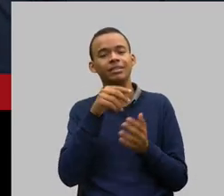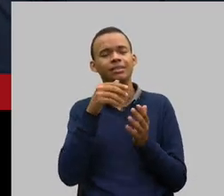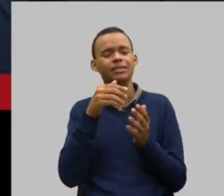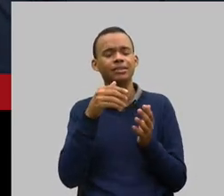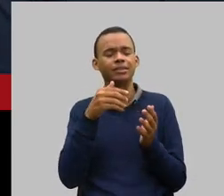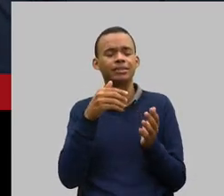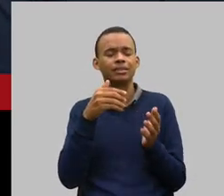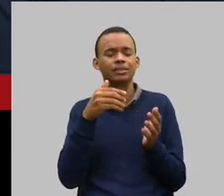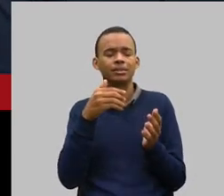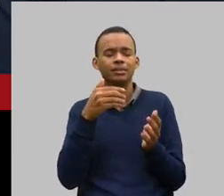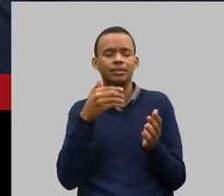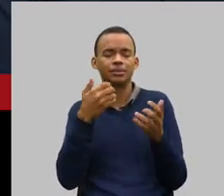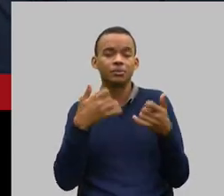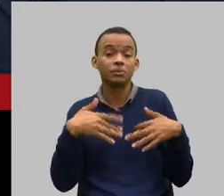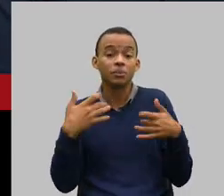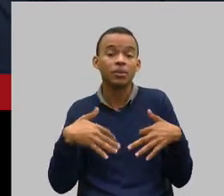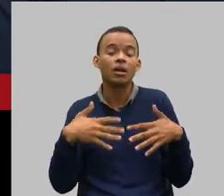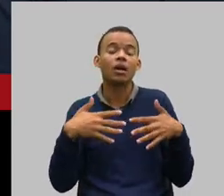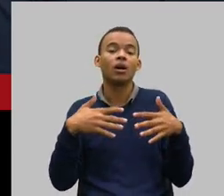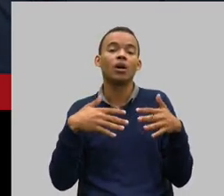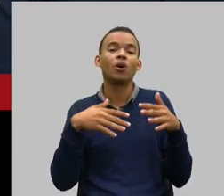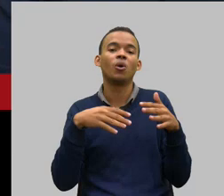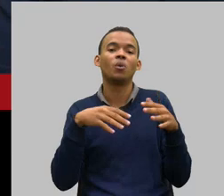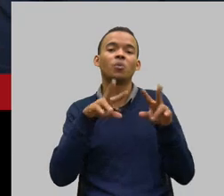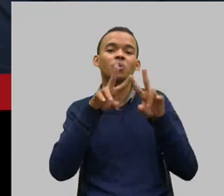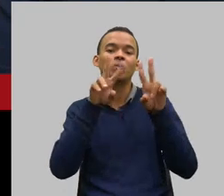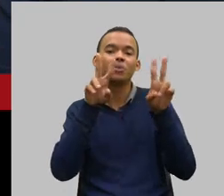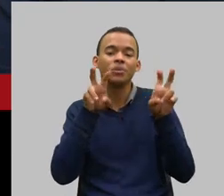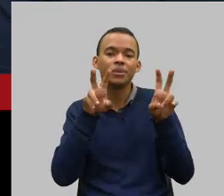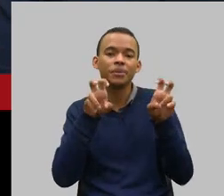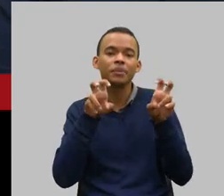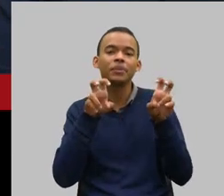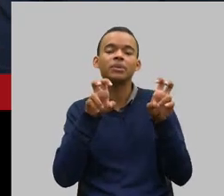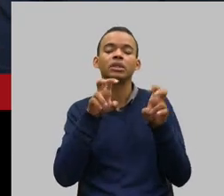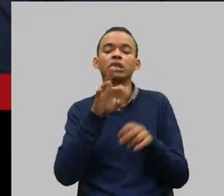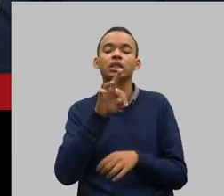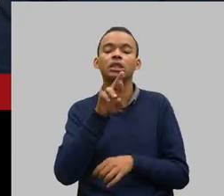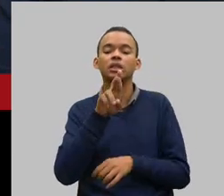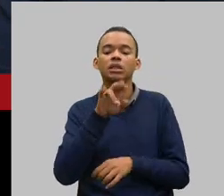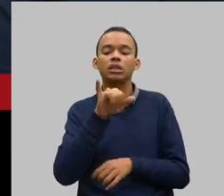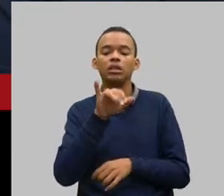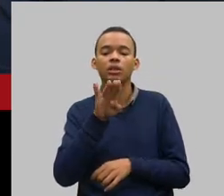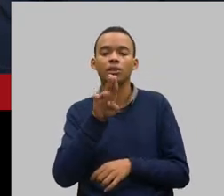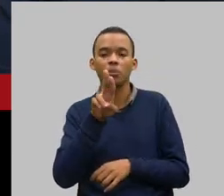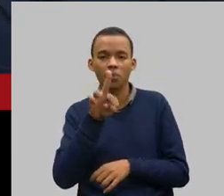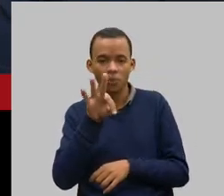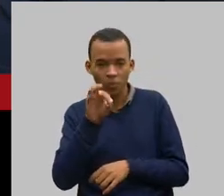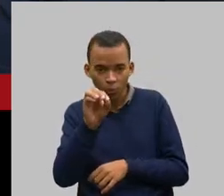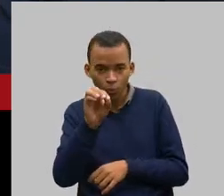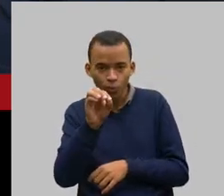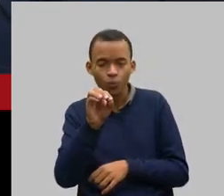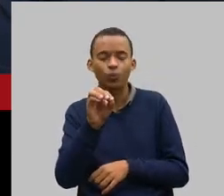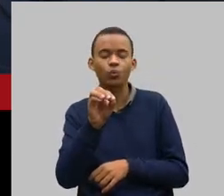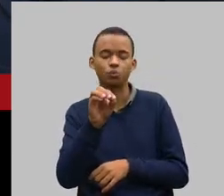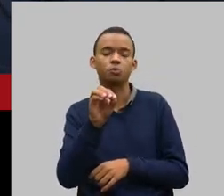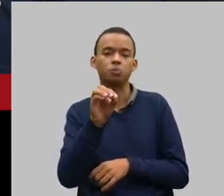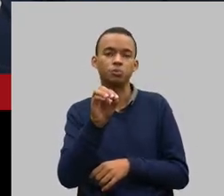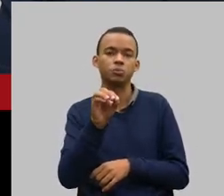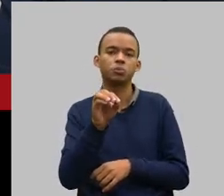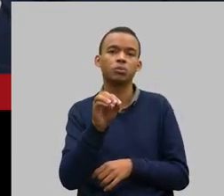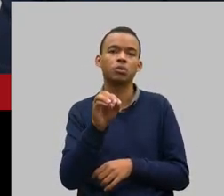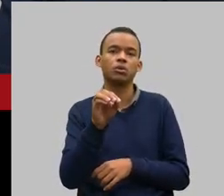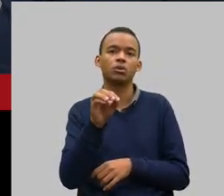tributação do vinho que nós sempre defendemos que ali tinha que ser zero porque é uma forma de incentivar hoje já tem muitas pessoas